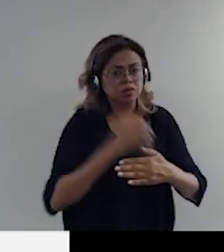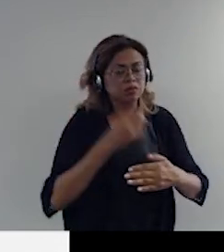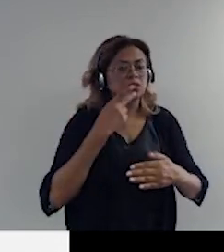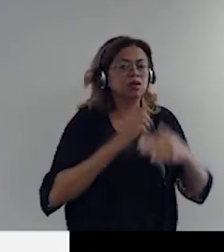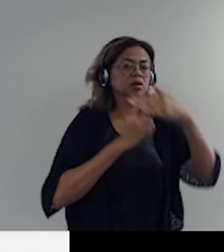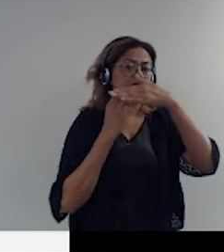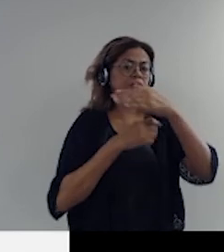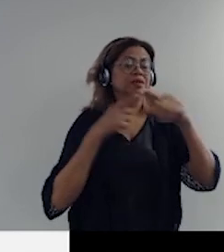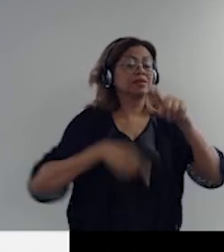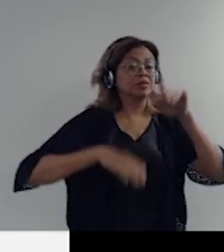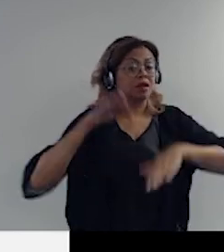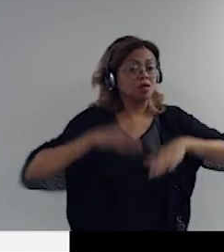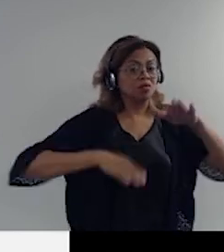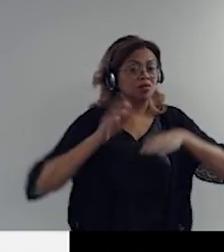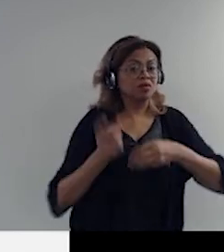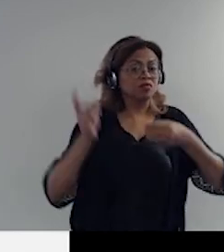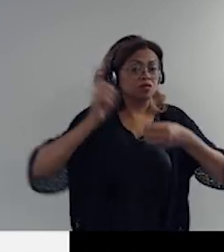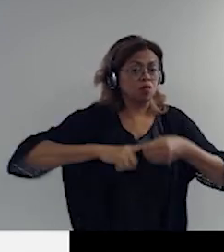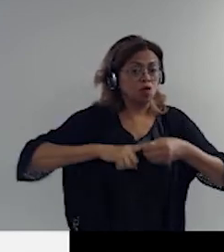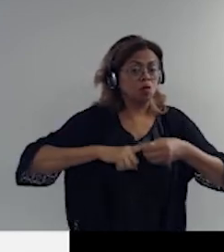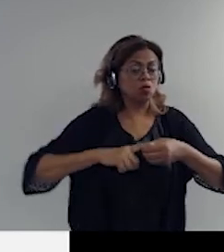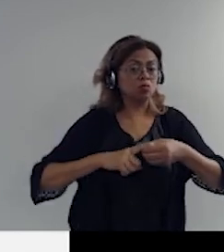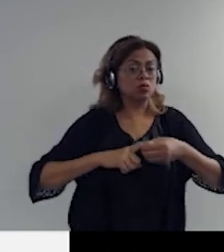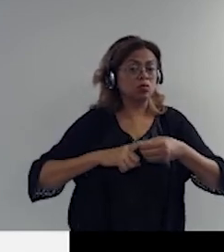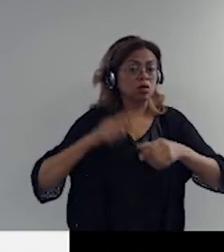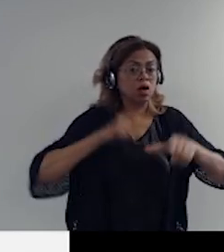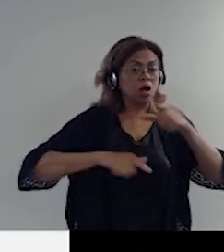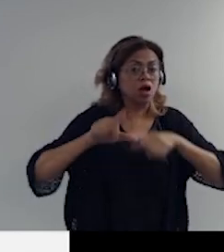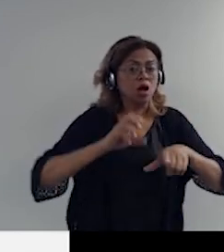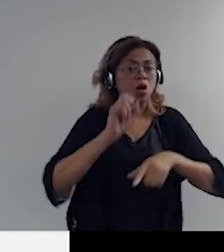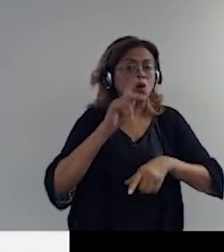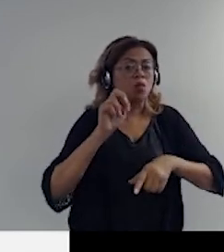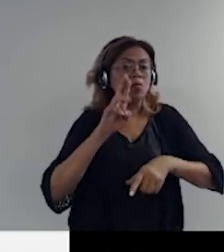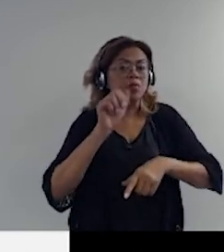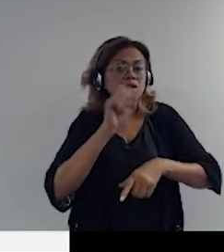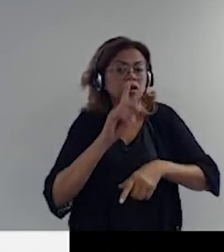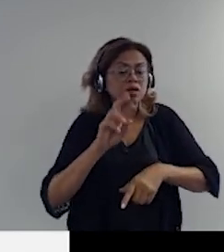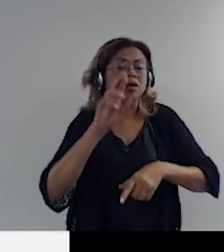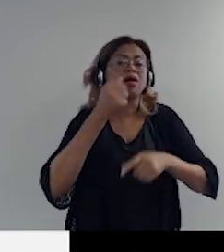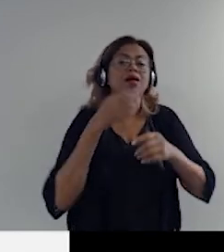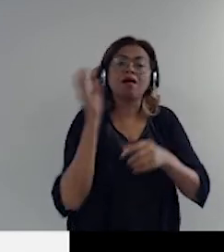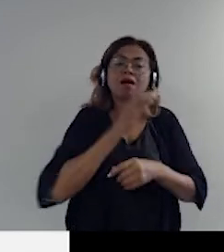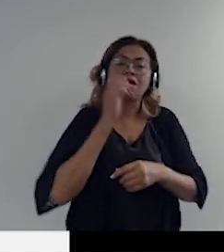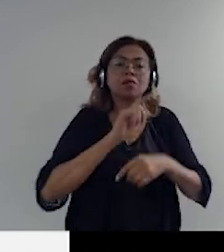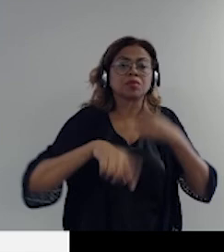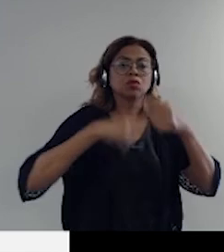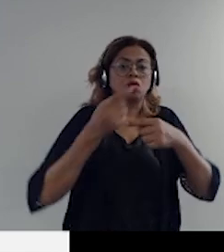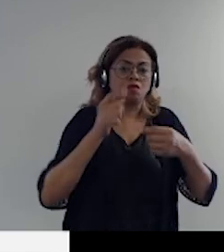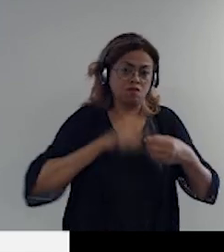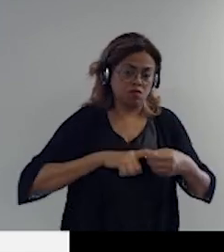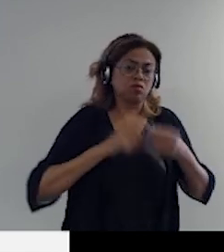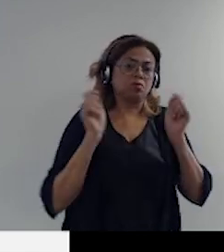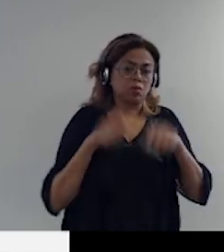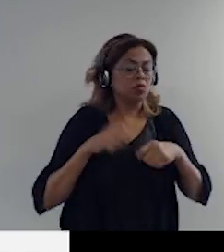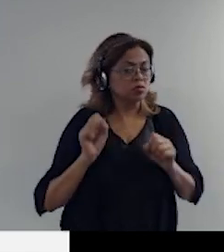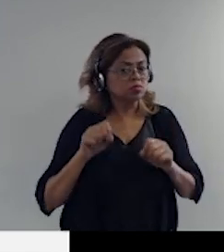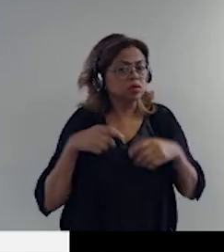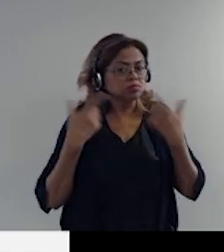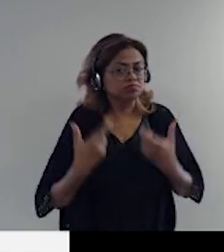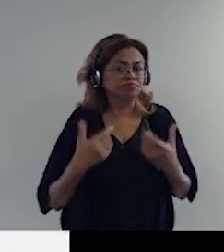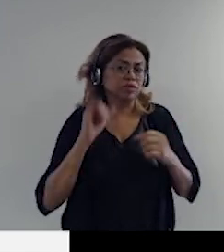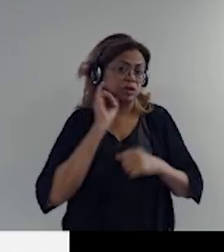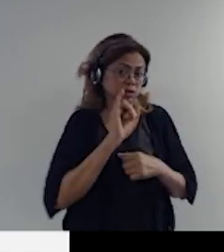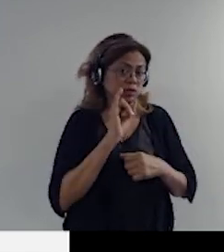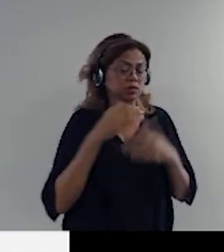lado, é um desafio, porque isso não se sustenta para sempre só do lado do investidor. As empresas têm que